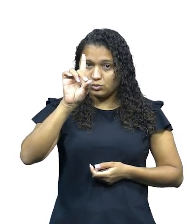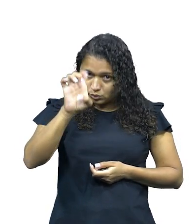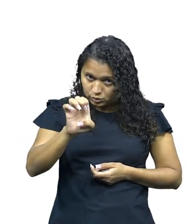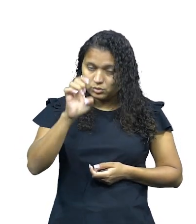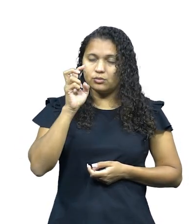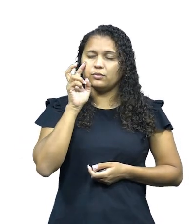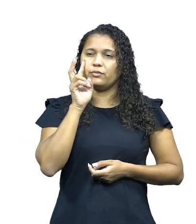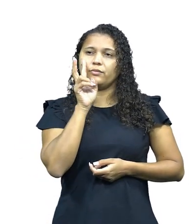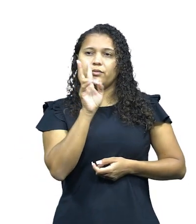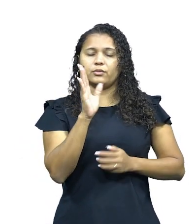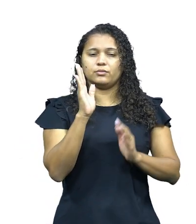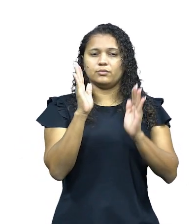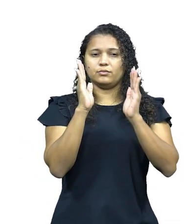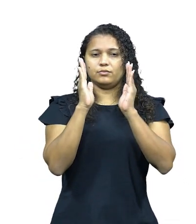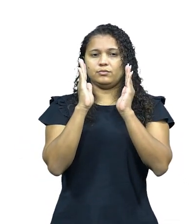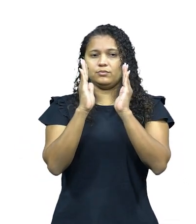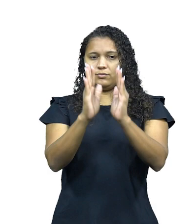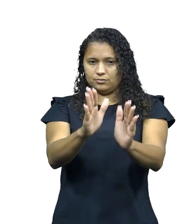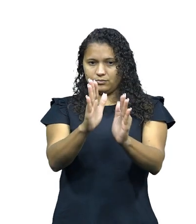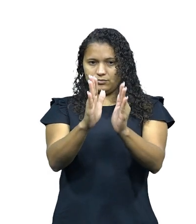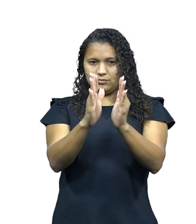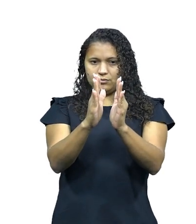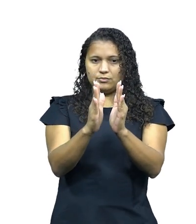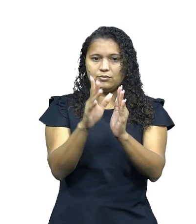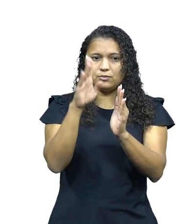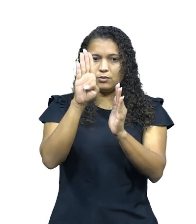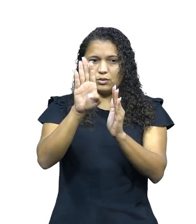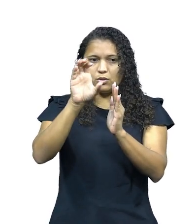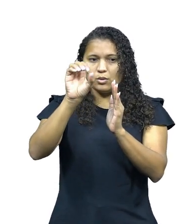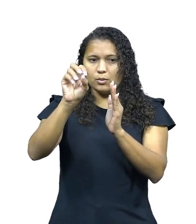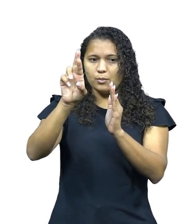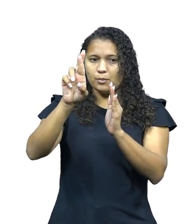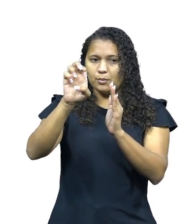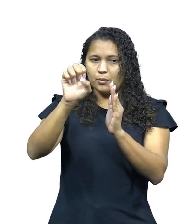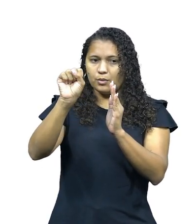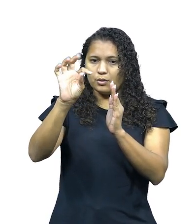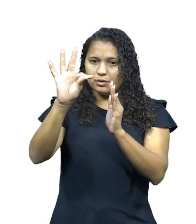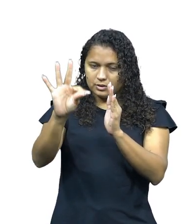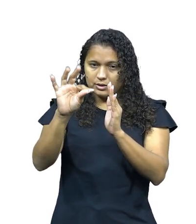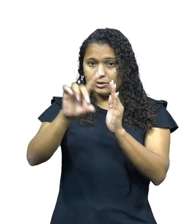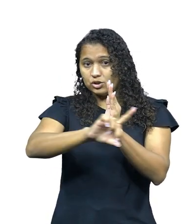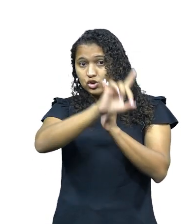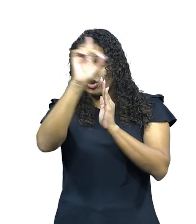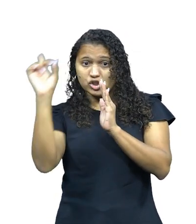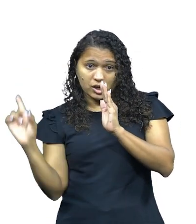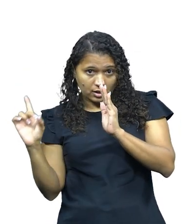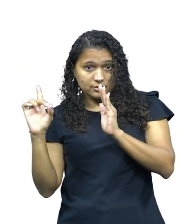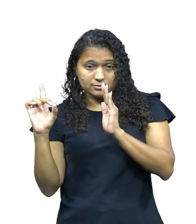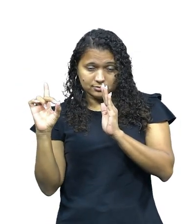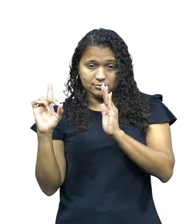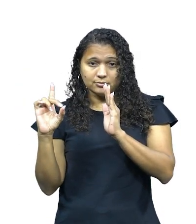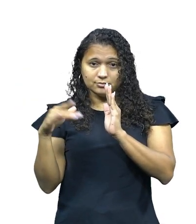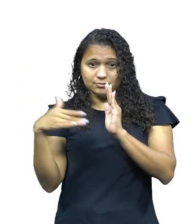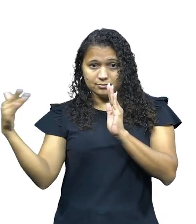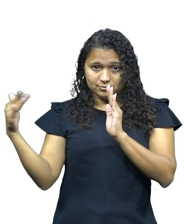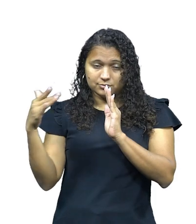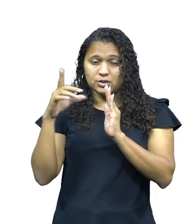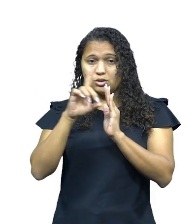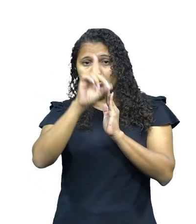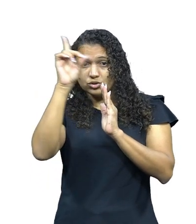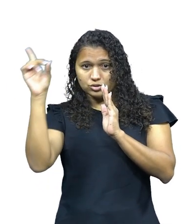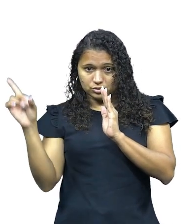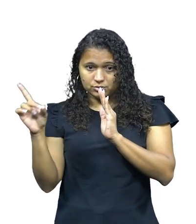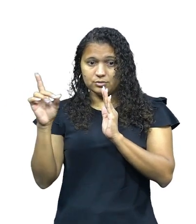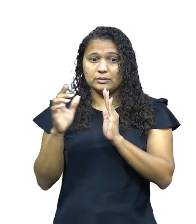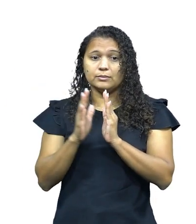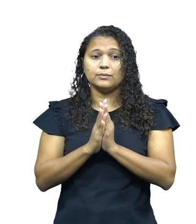embarcação, você olha para frente, a parte de boreste ou starboard side, ela fica do lado direito da